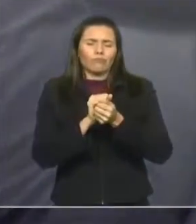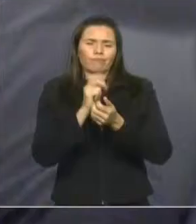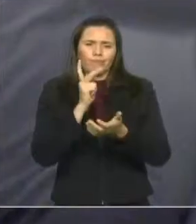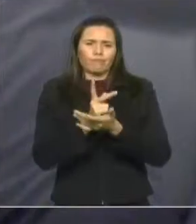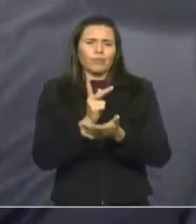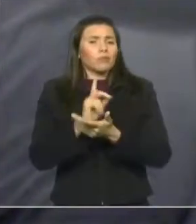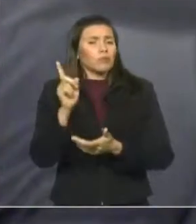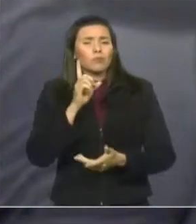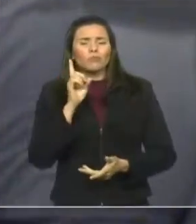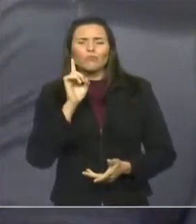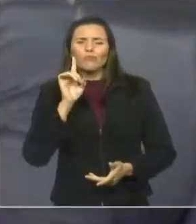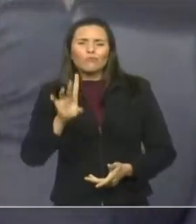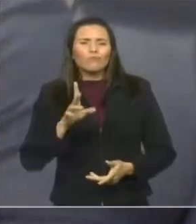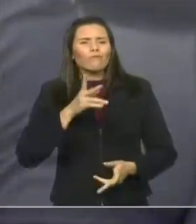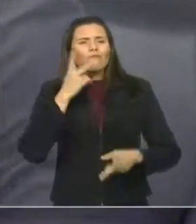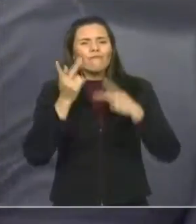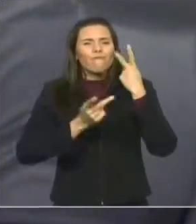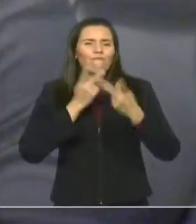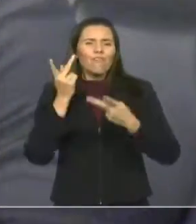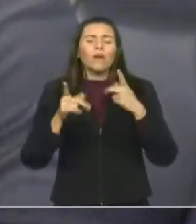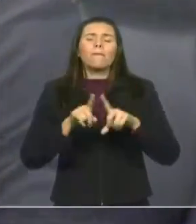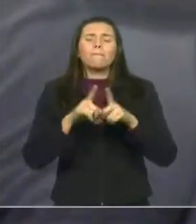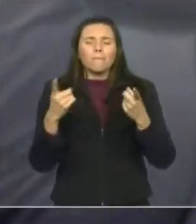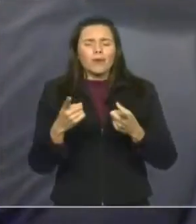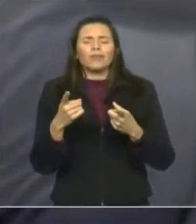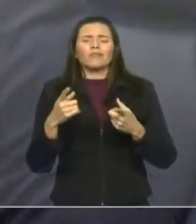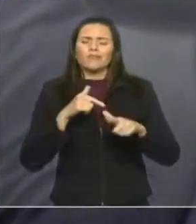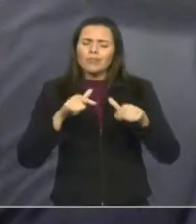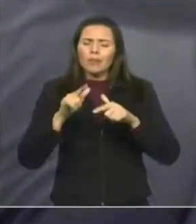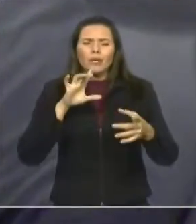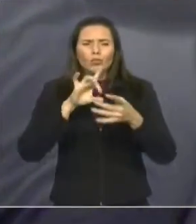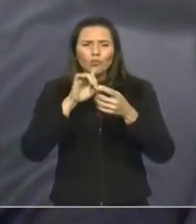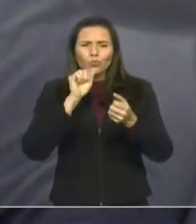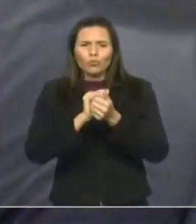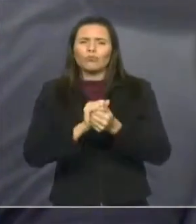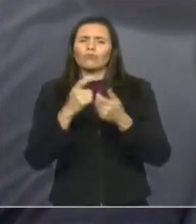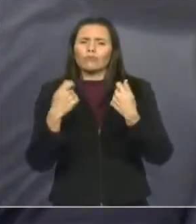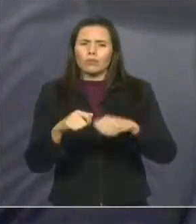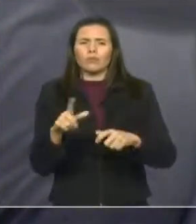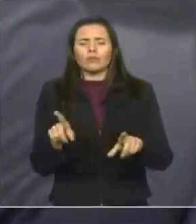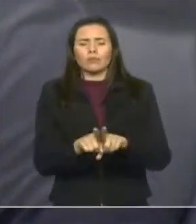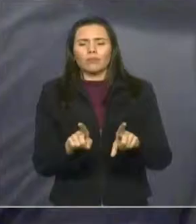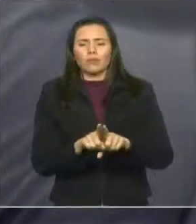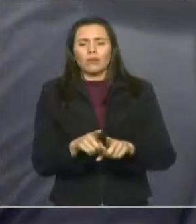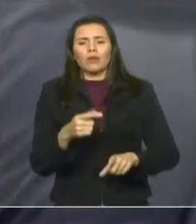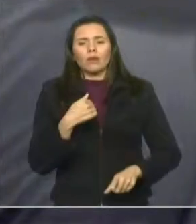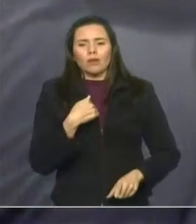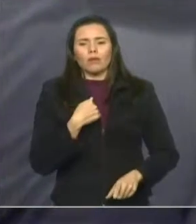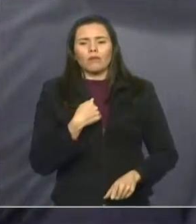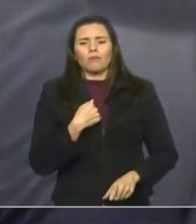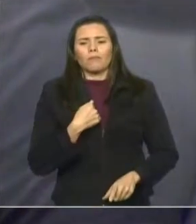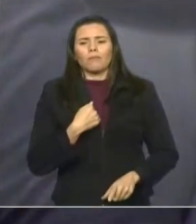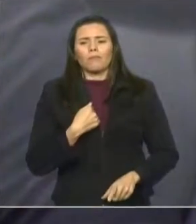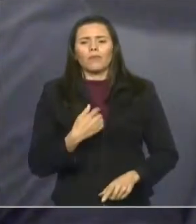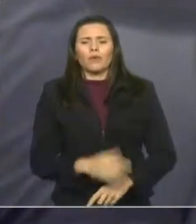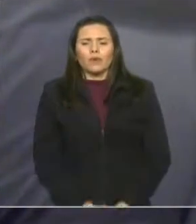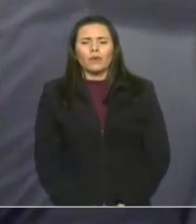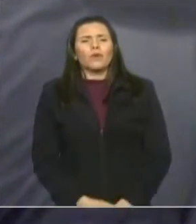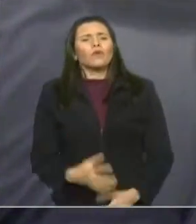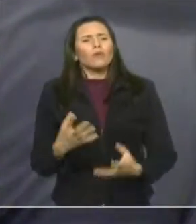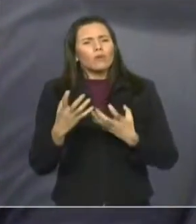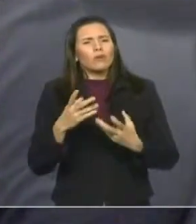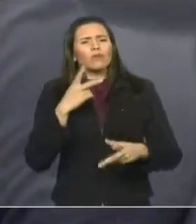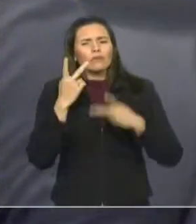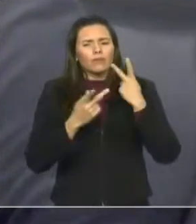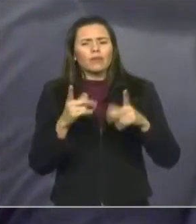foi levantado, eu iria utilizar a tribuna para mencionar, assim como Vossa Excelência, e preferi fazer uma parte, que